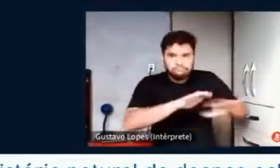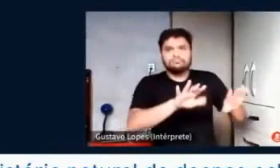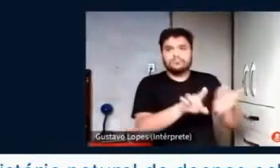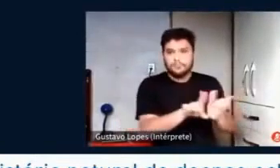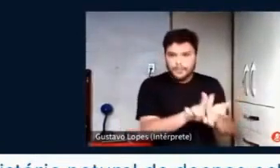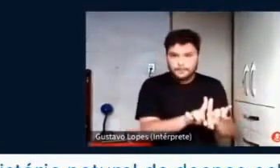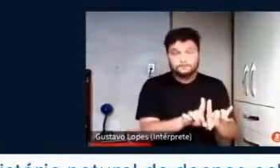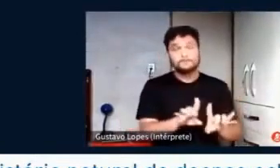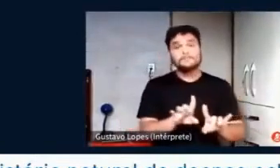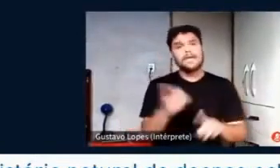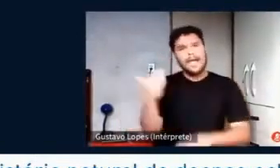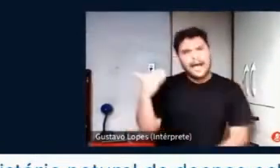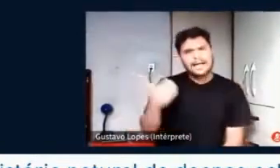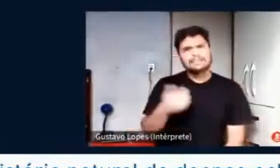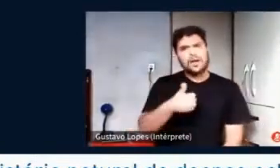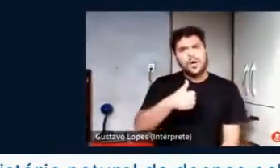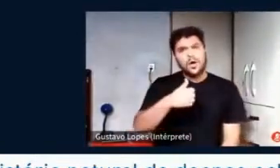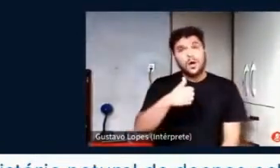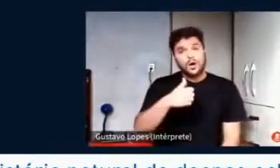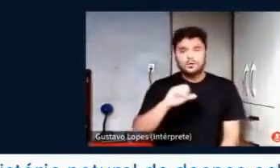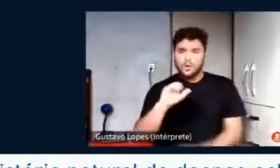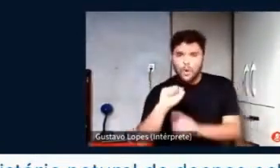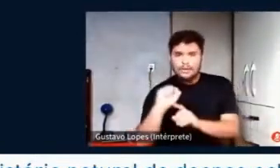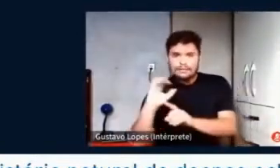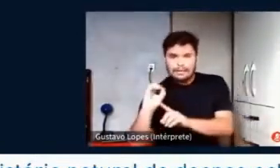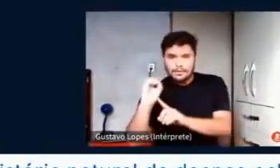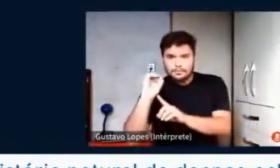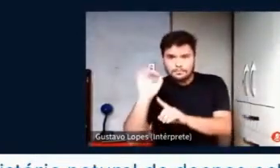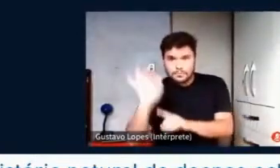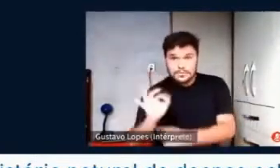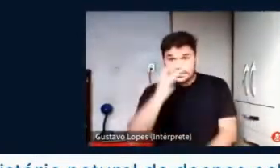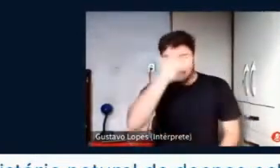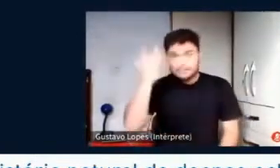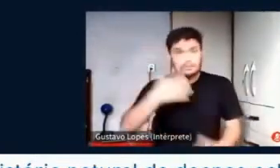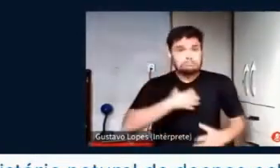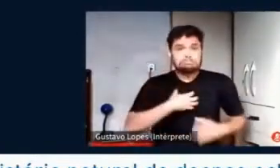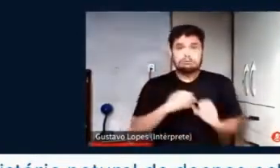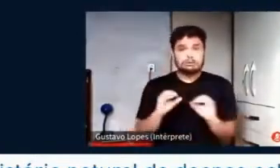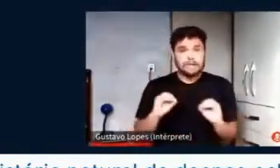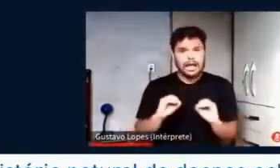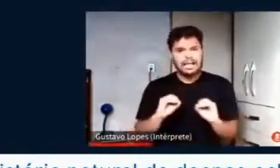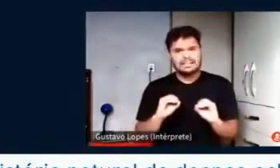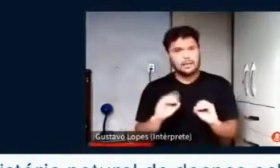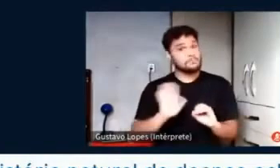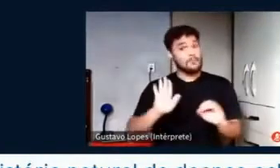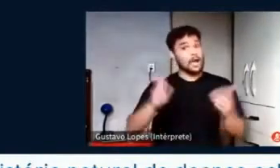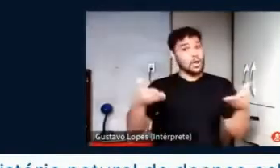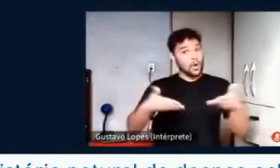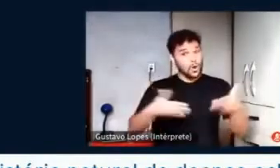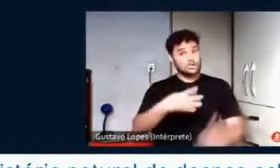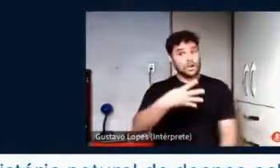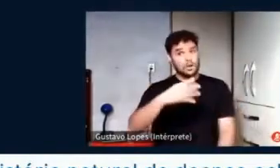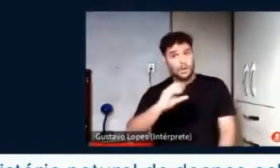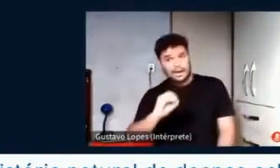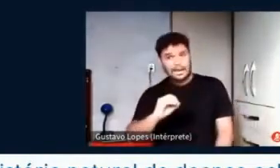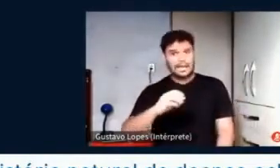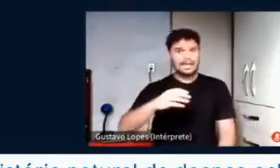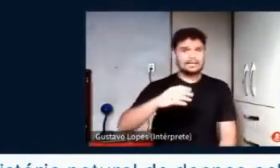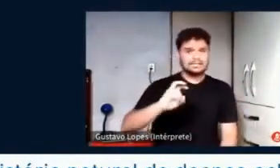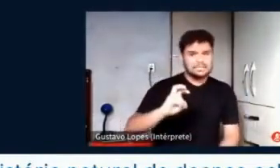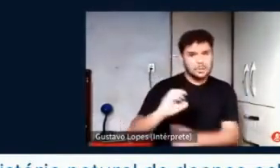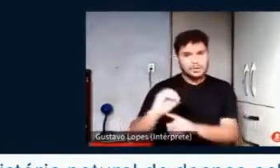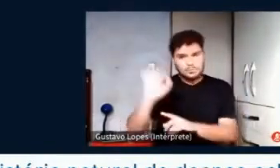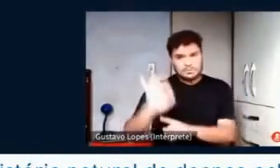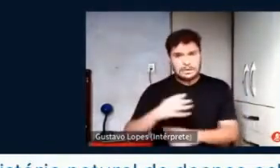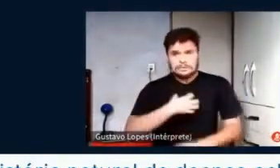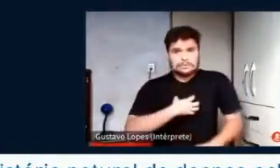falávamos cerca de 80% assintomáticos. Hoje, a gente sabe que é em torno de 40%, 35% de assintomáticos. E